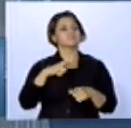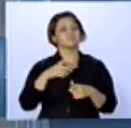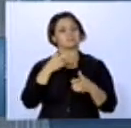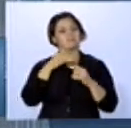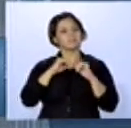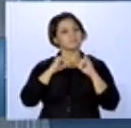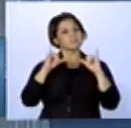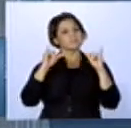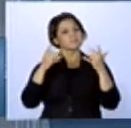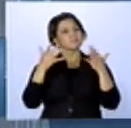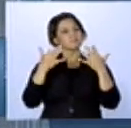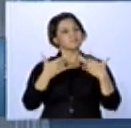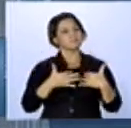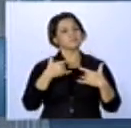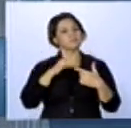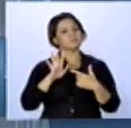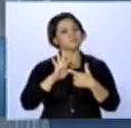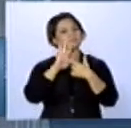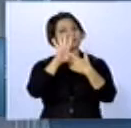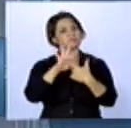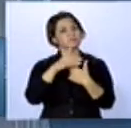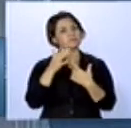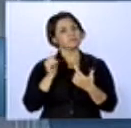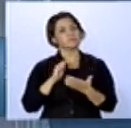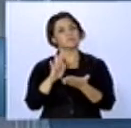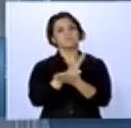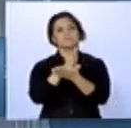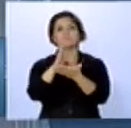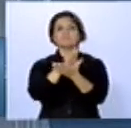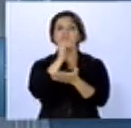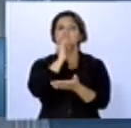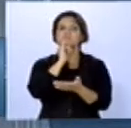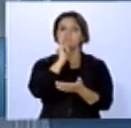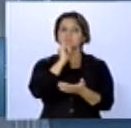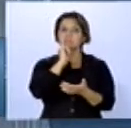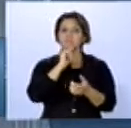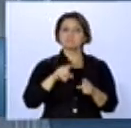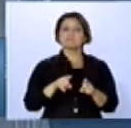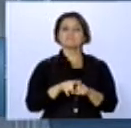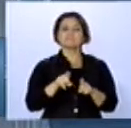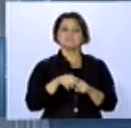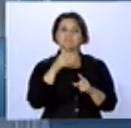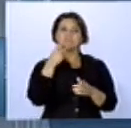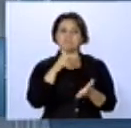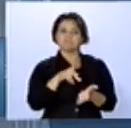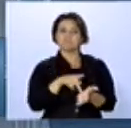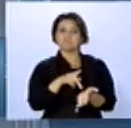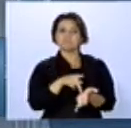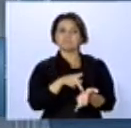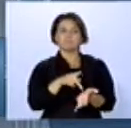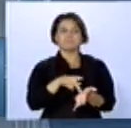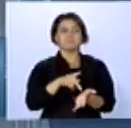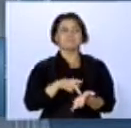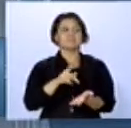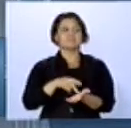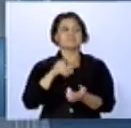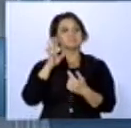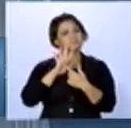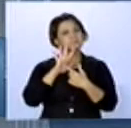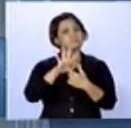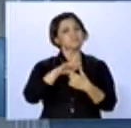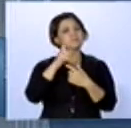cantar na realidade para trazer alguns exemplos que pleonasticamente a gente chama de exemplos exemplares que